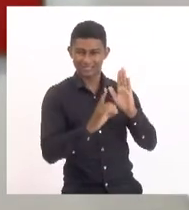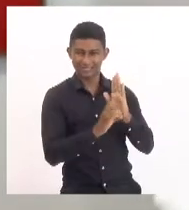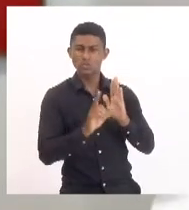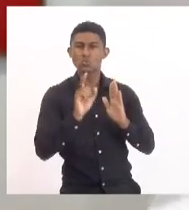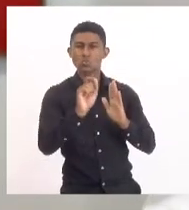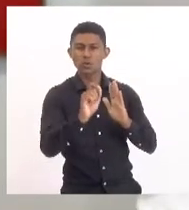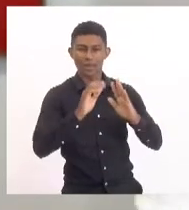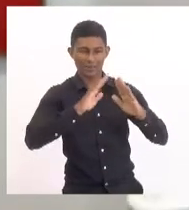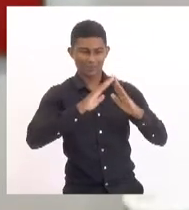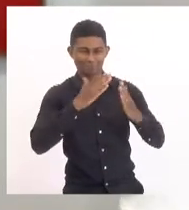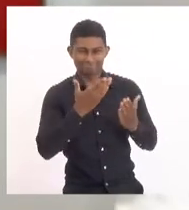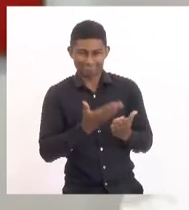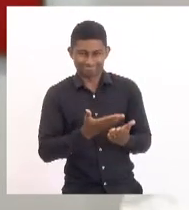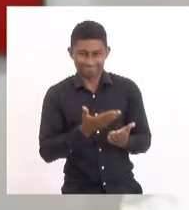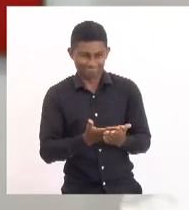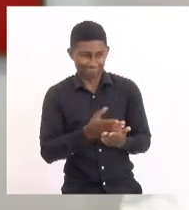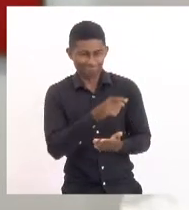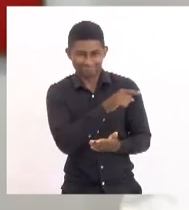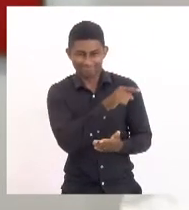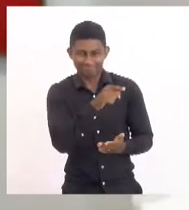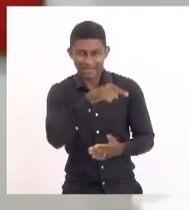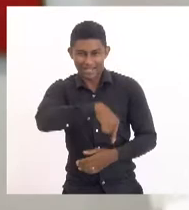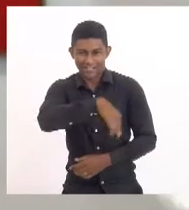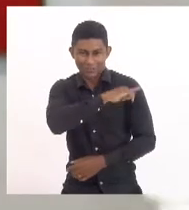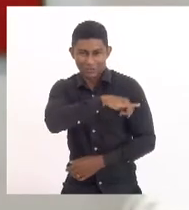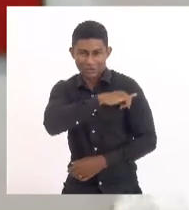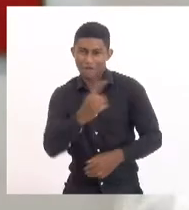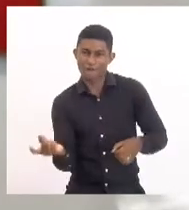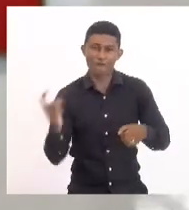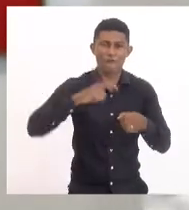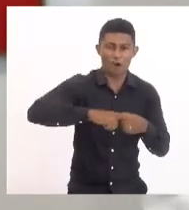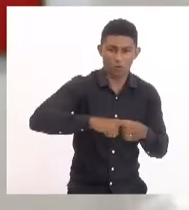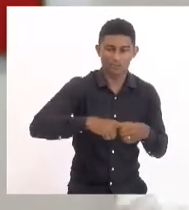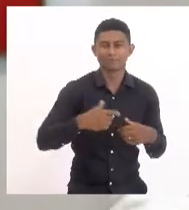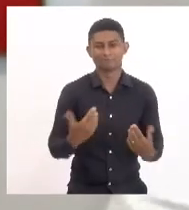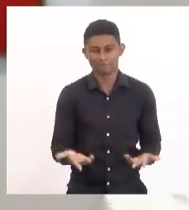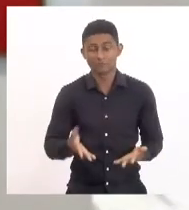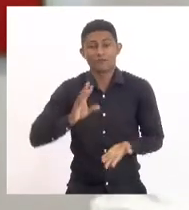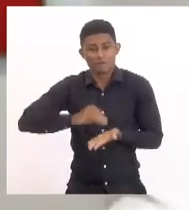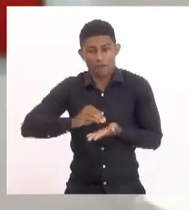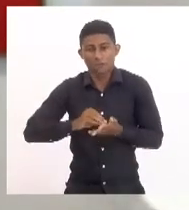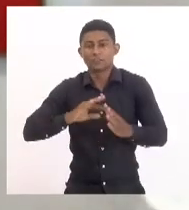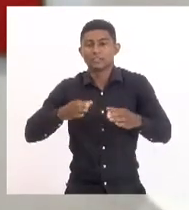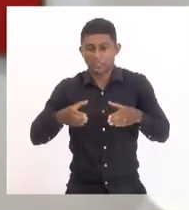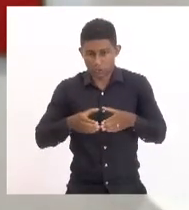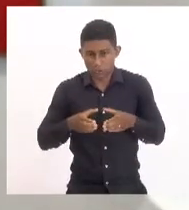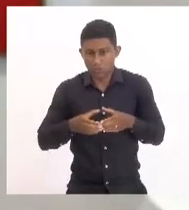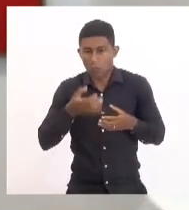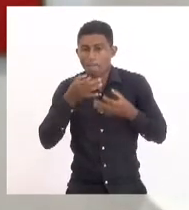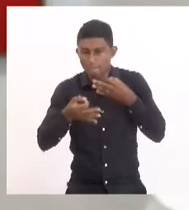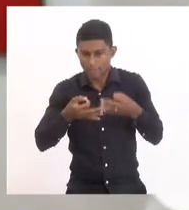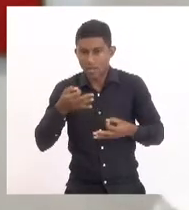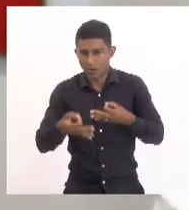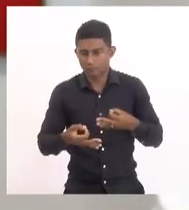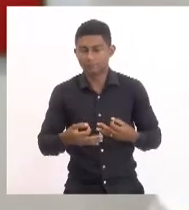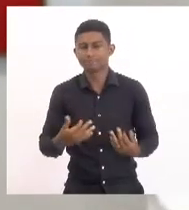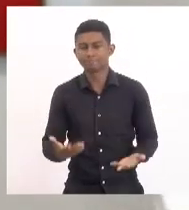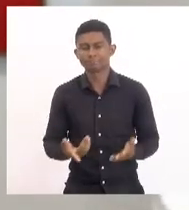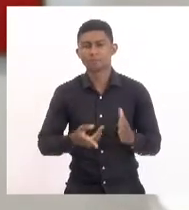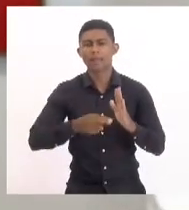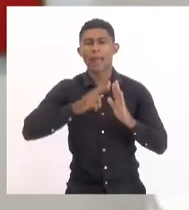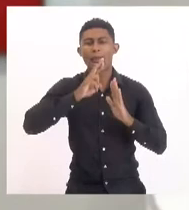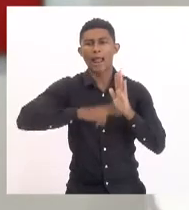ensino no âmbito do Estado do Rio de Janeiro. Parecer da Comissão de Constituição e Justiça pela constitucionalidade com emendas. Relator, deputado